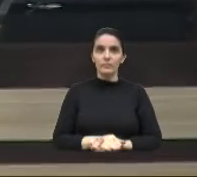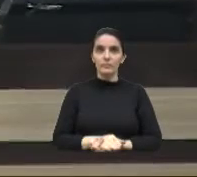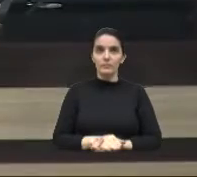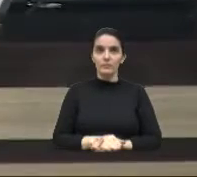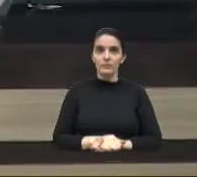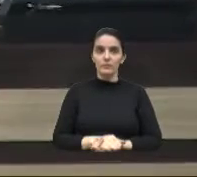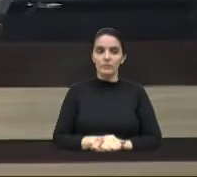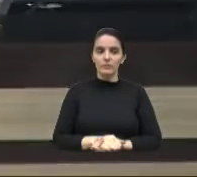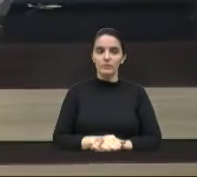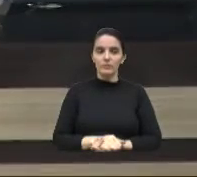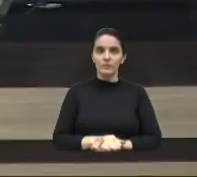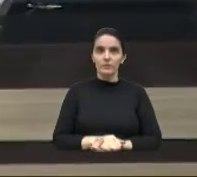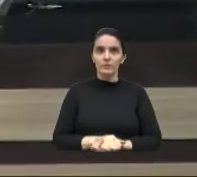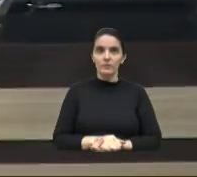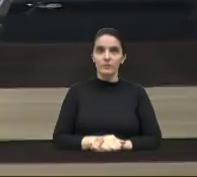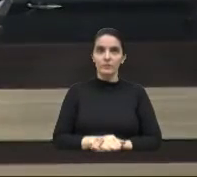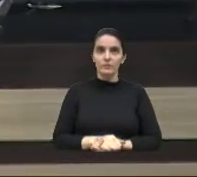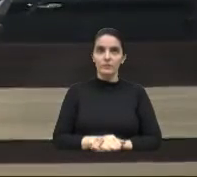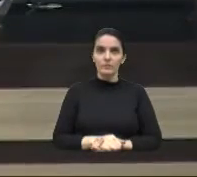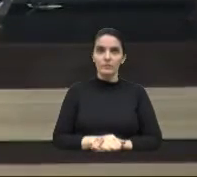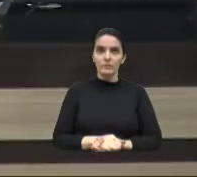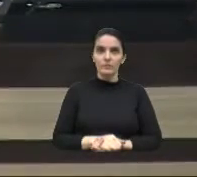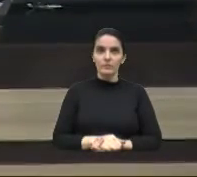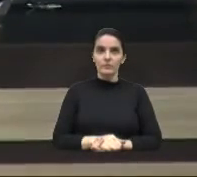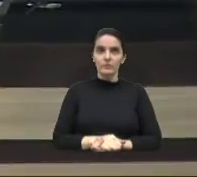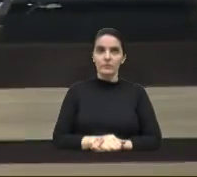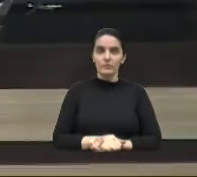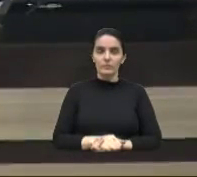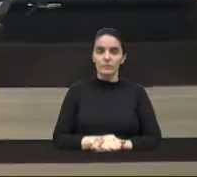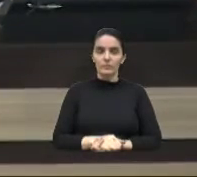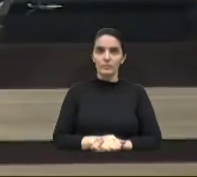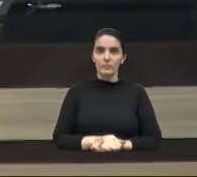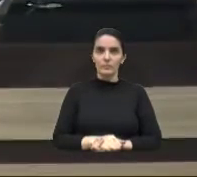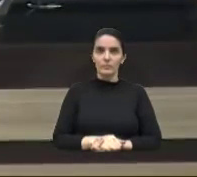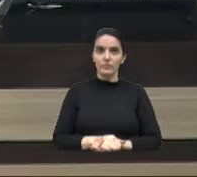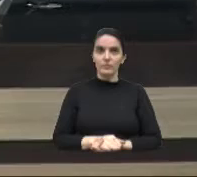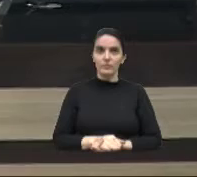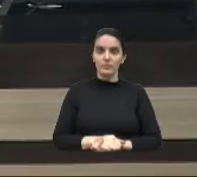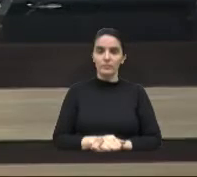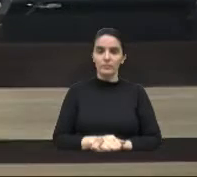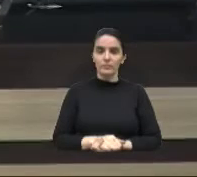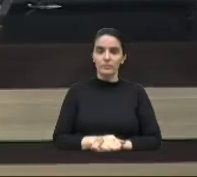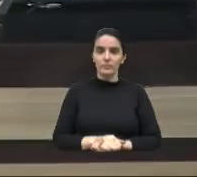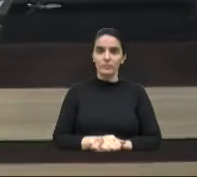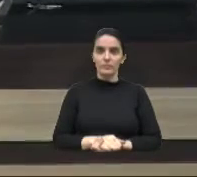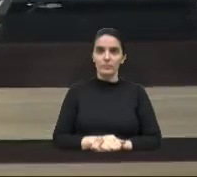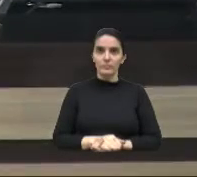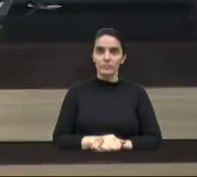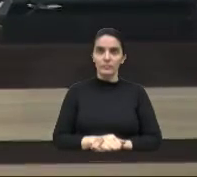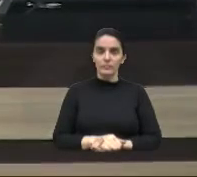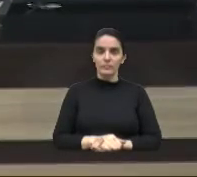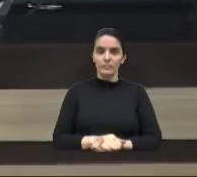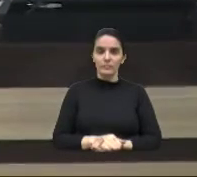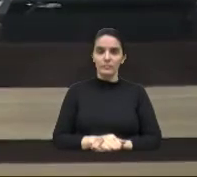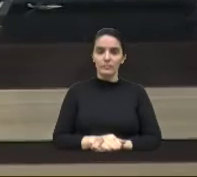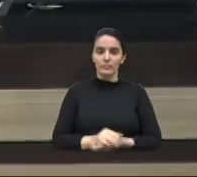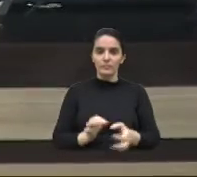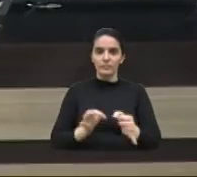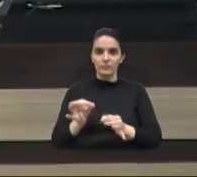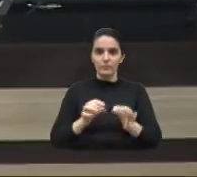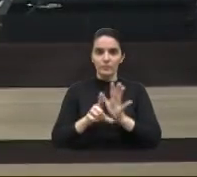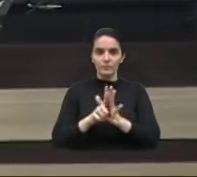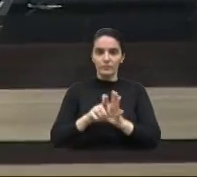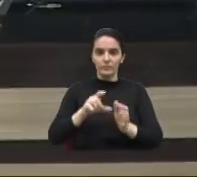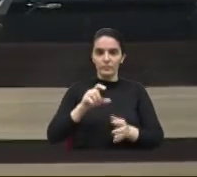senhor não perguntou a questão de ordem, não vai dar tempo. Só leitura, depois uma questão de ordem alemã. Projeto de Lei